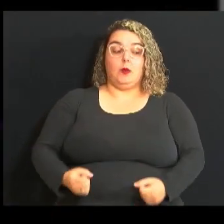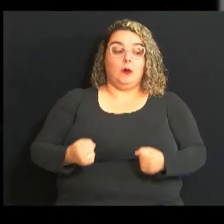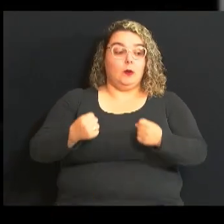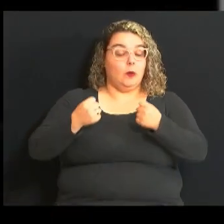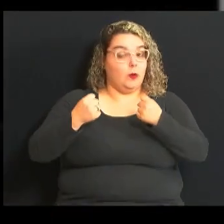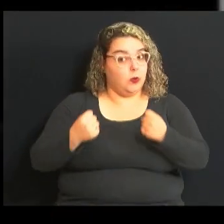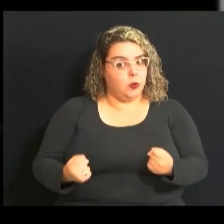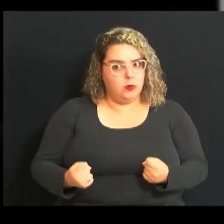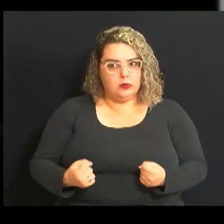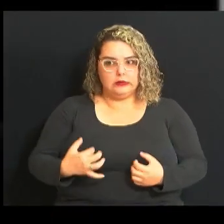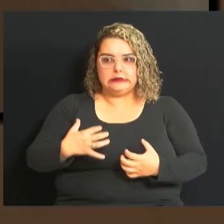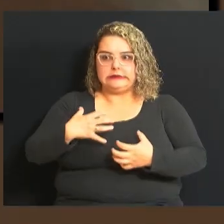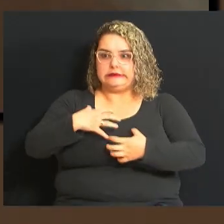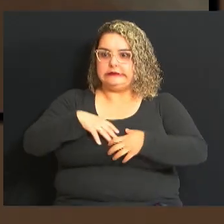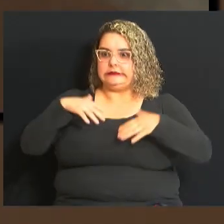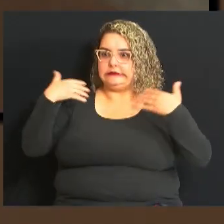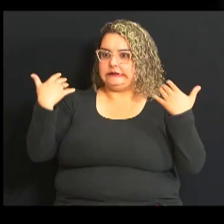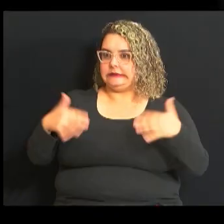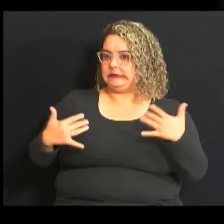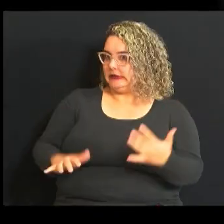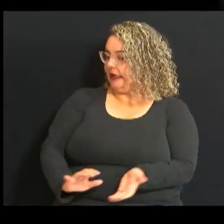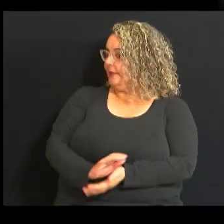emoções.